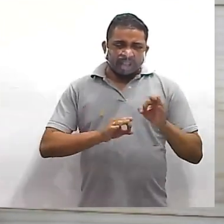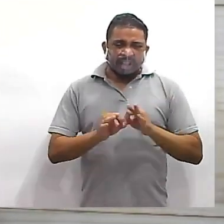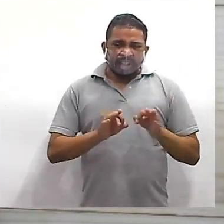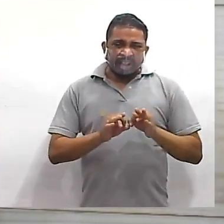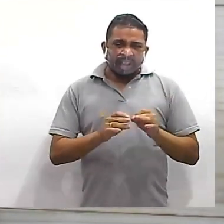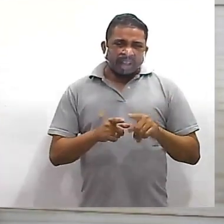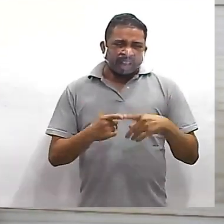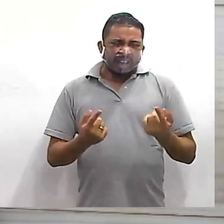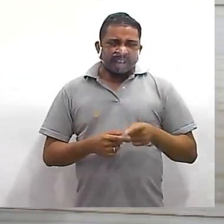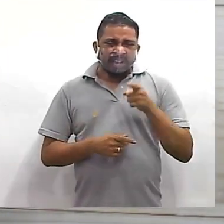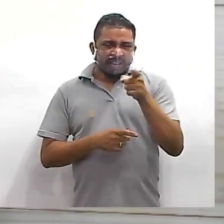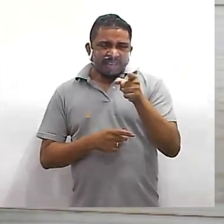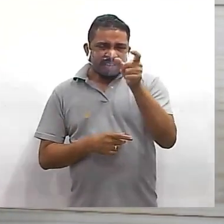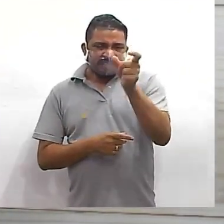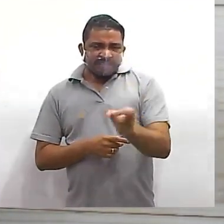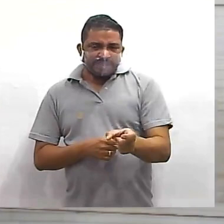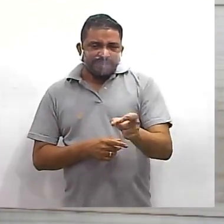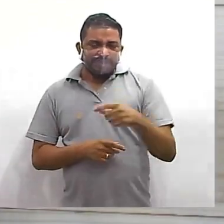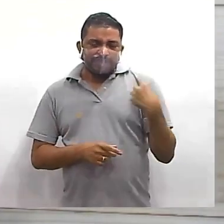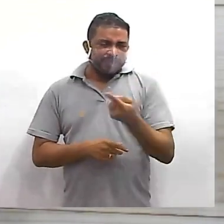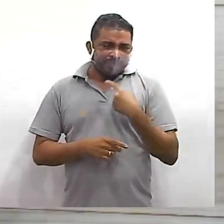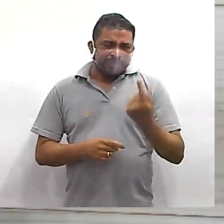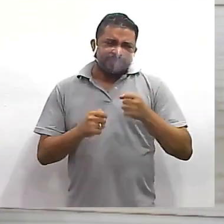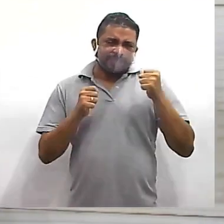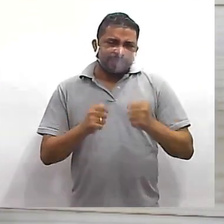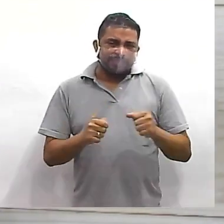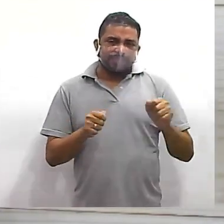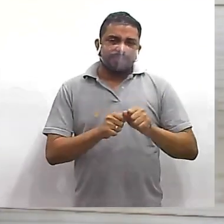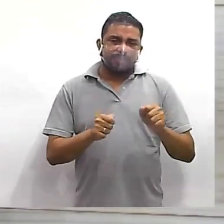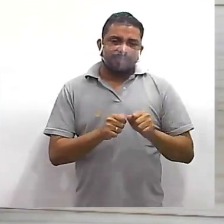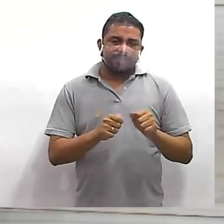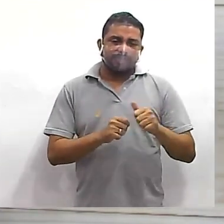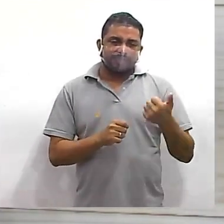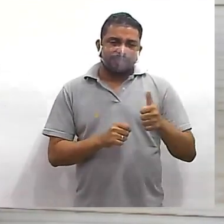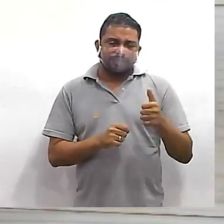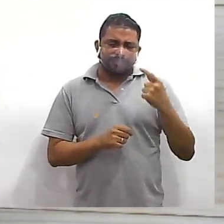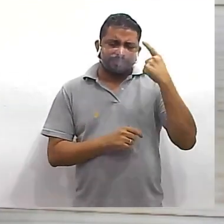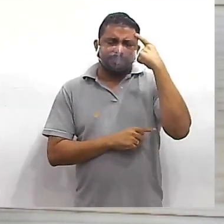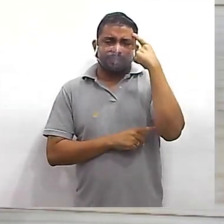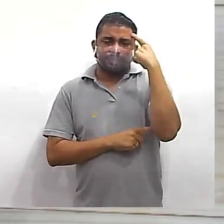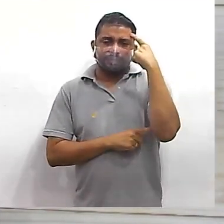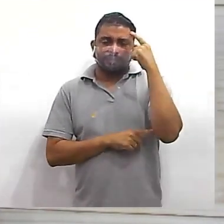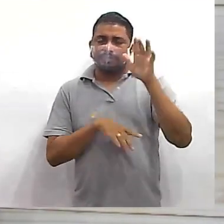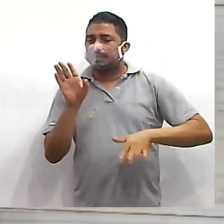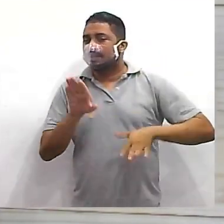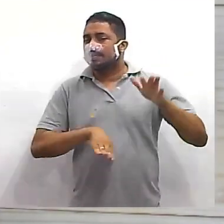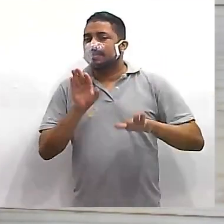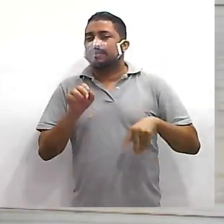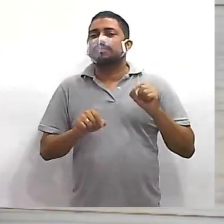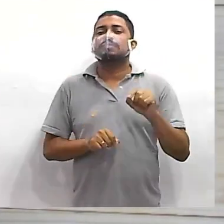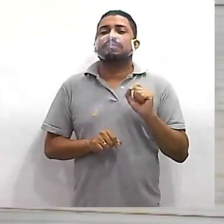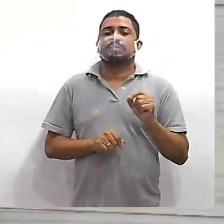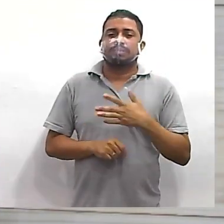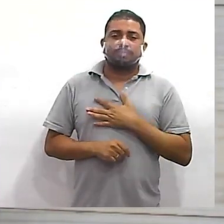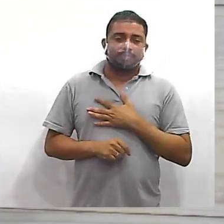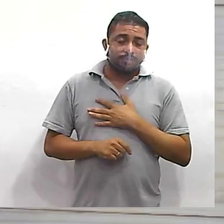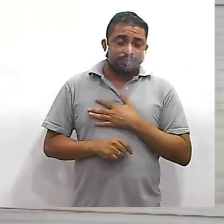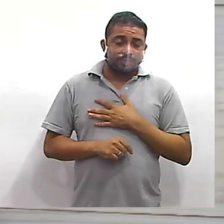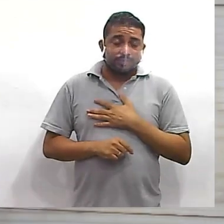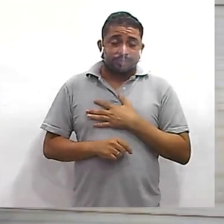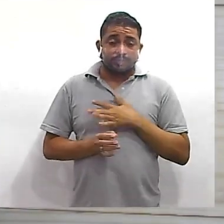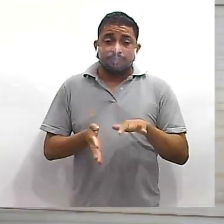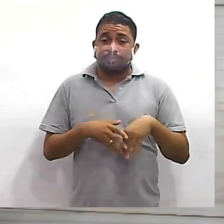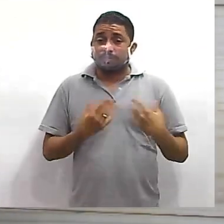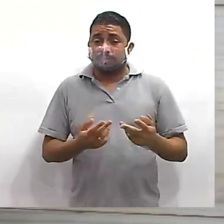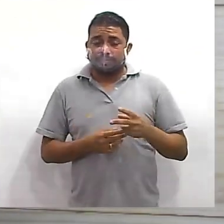Mas você aí, nós, podemos fazer essa análise. Pensa aí, o que é que depende de mim? Quais são os